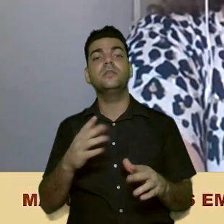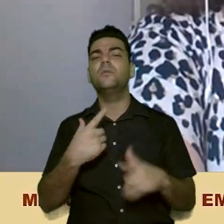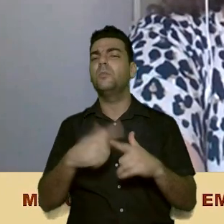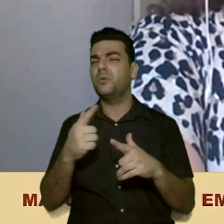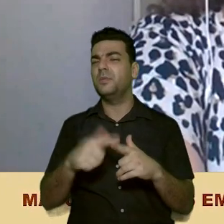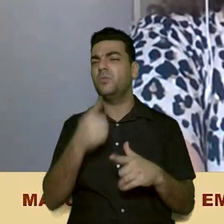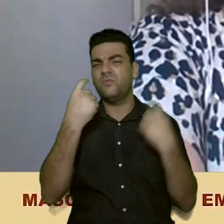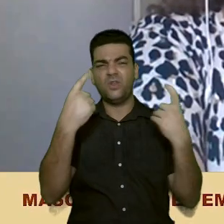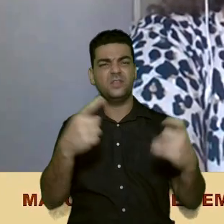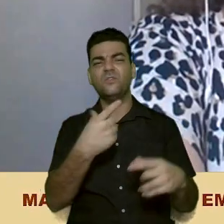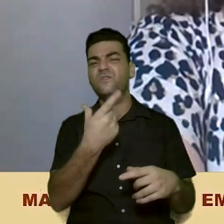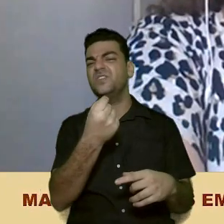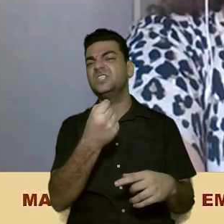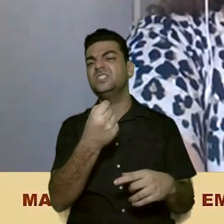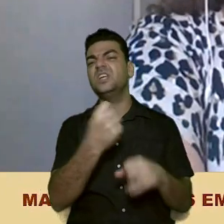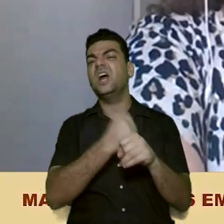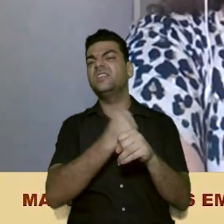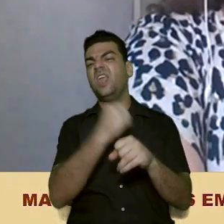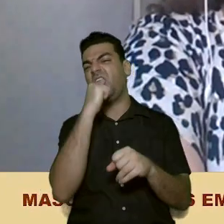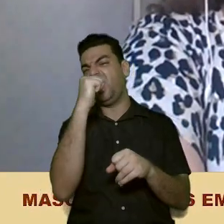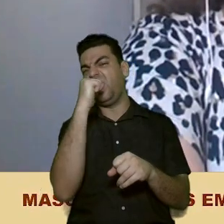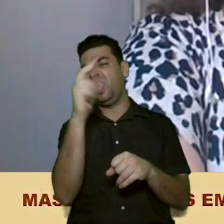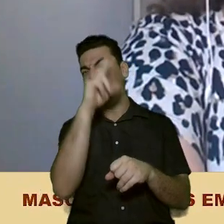homem violento, assim, não violento